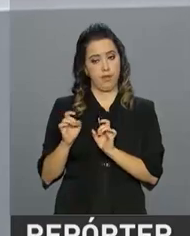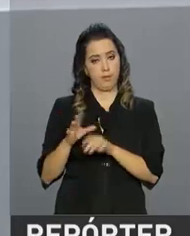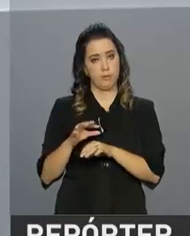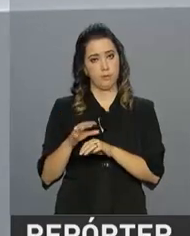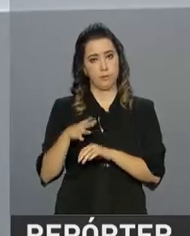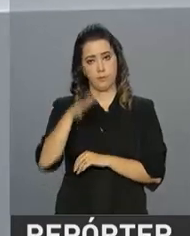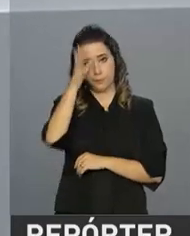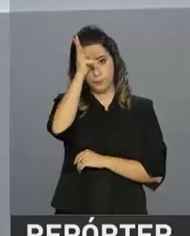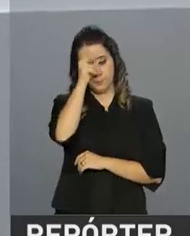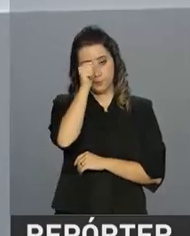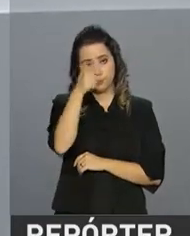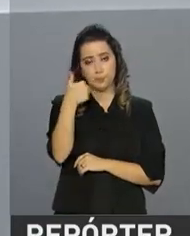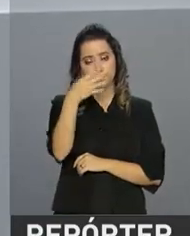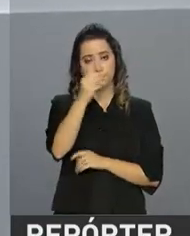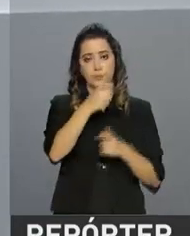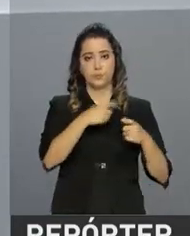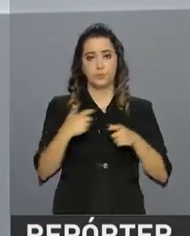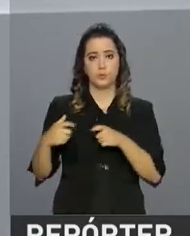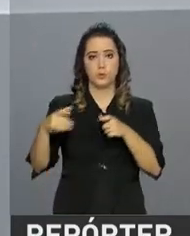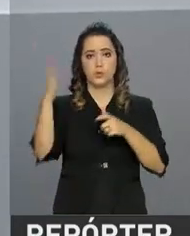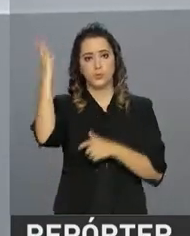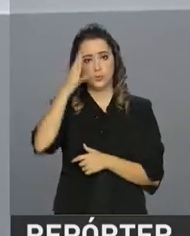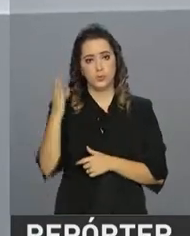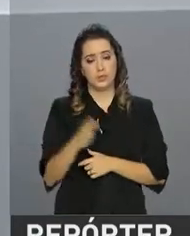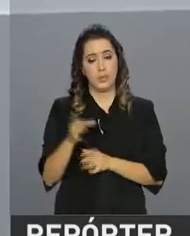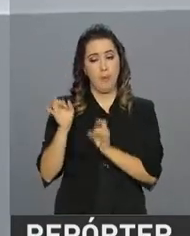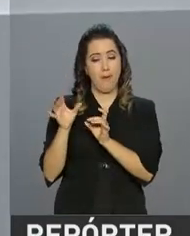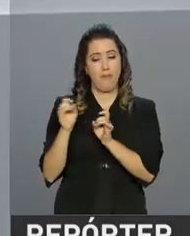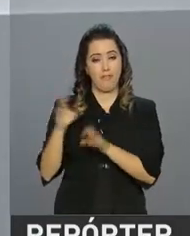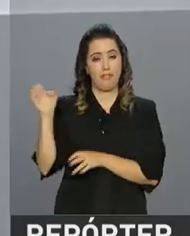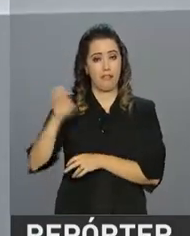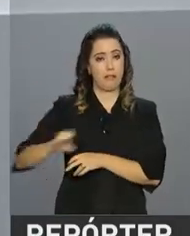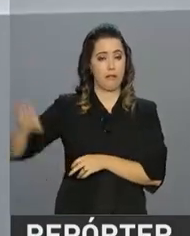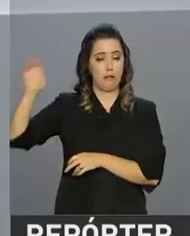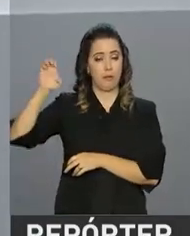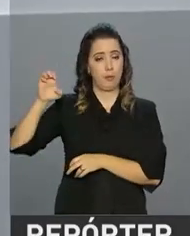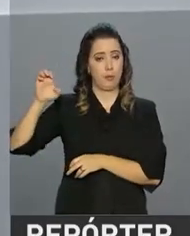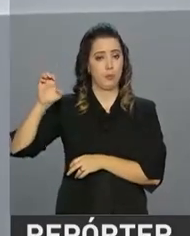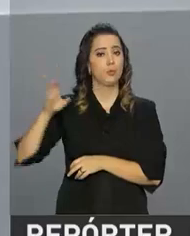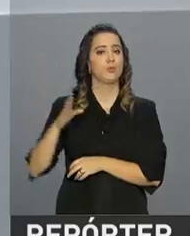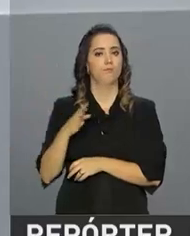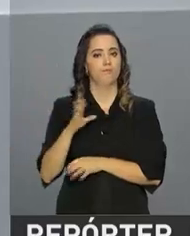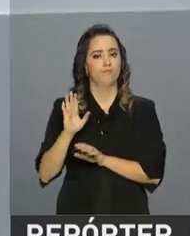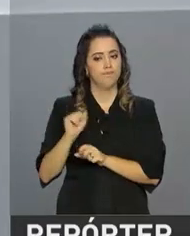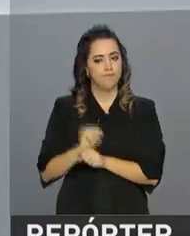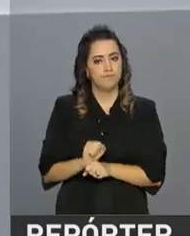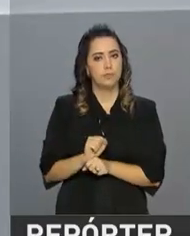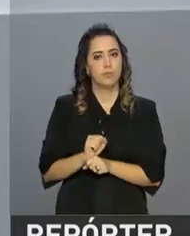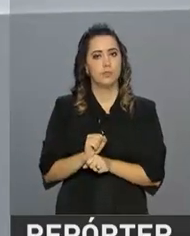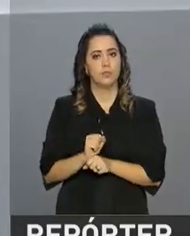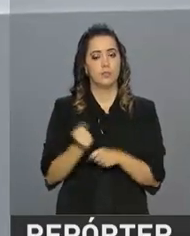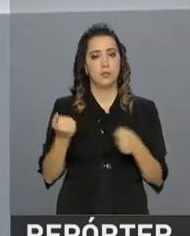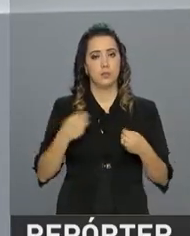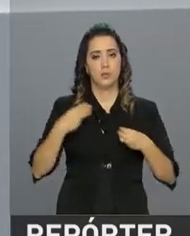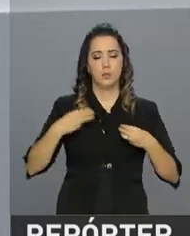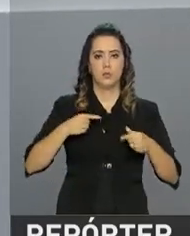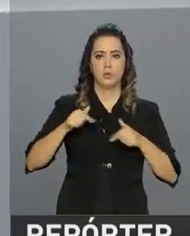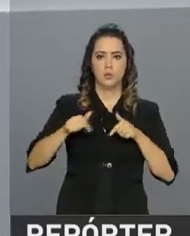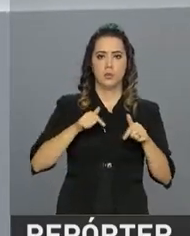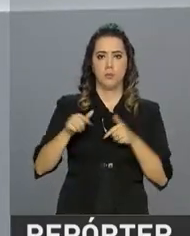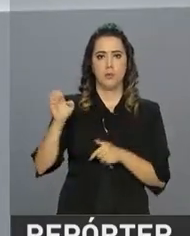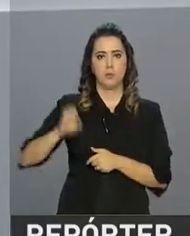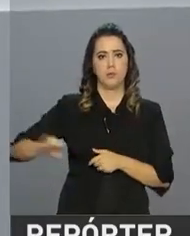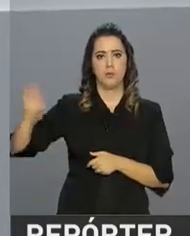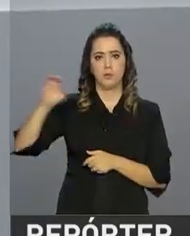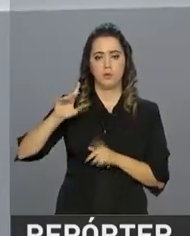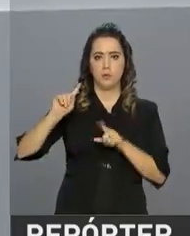as exportações de aves de 10 estabelecimentos brasileiros para a União Europeia. Uma missão técnica seguirá do Brasil para a Europa